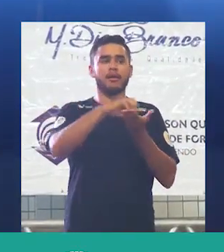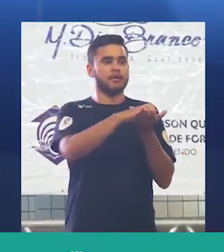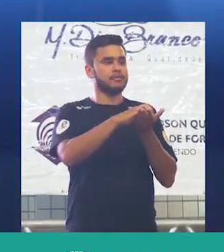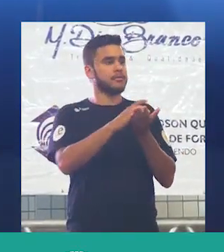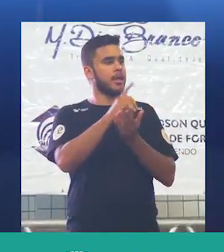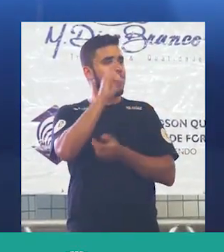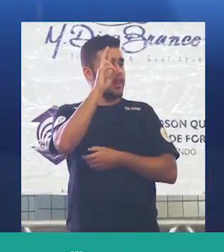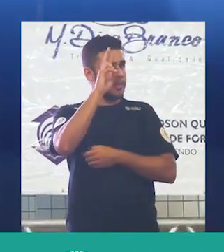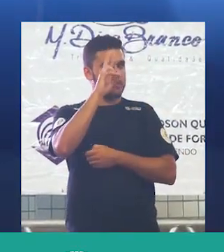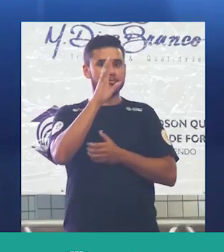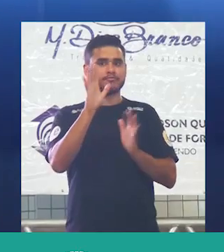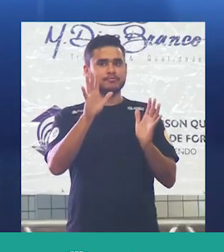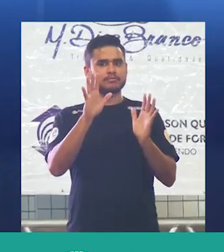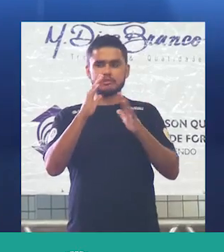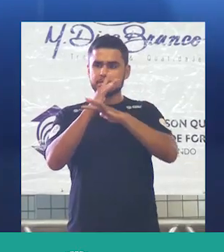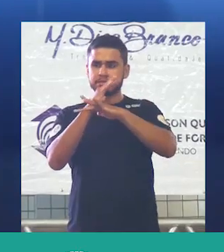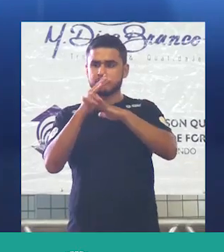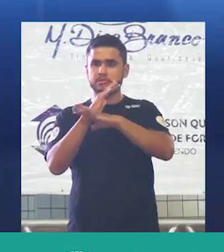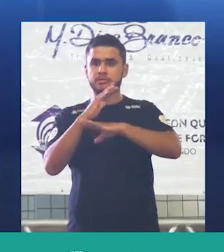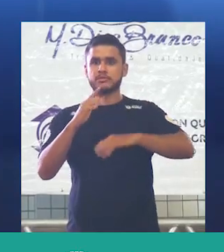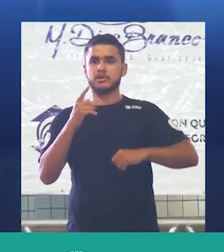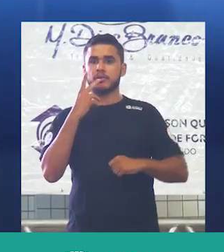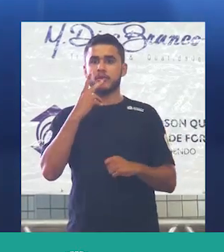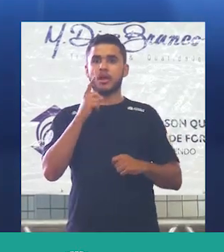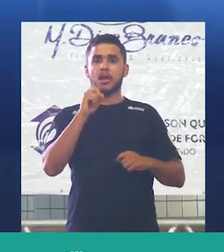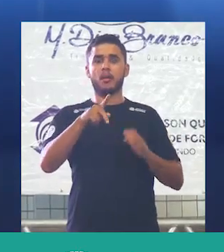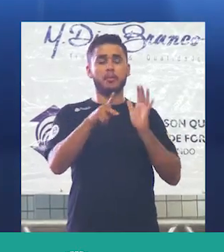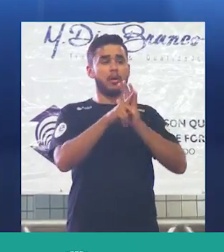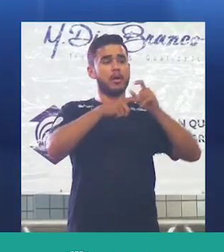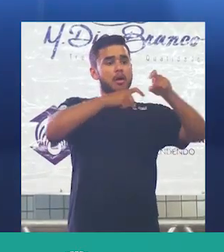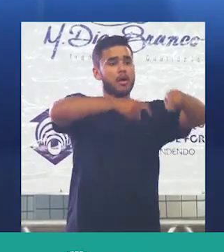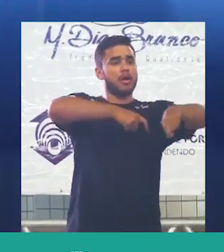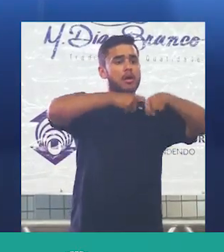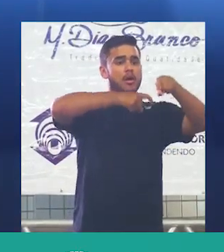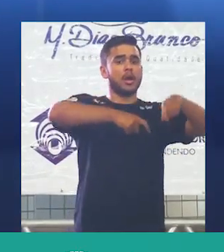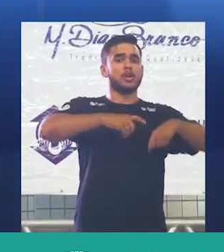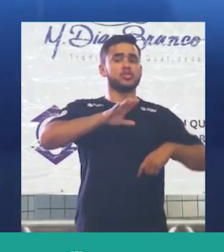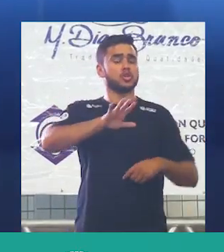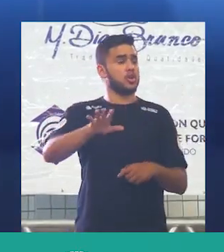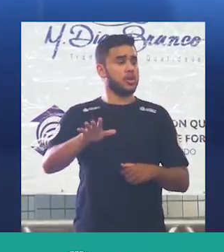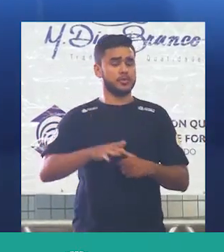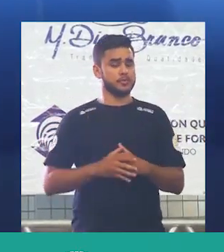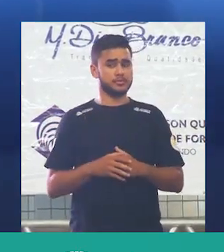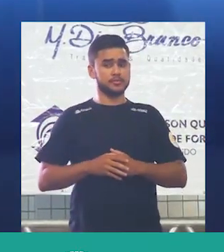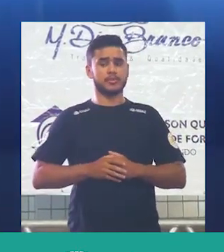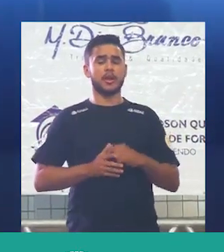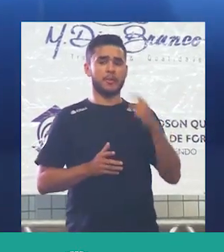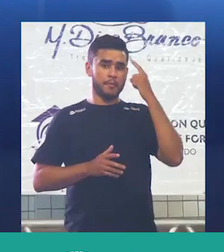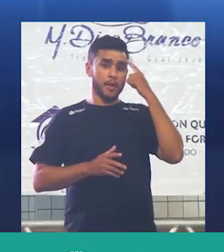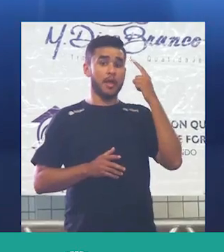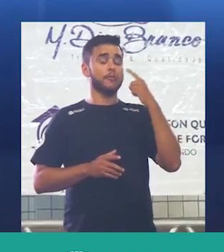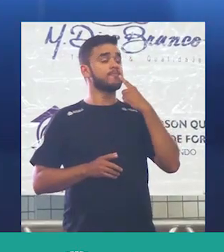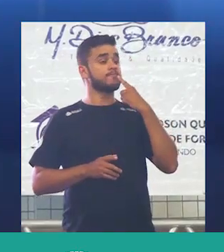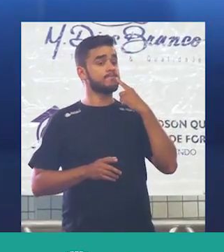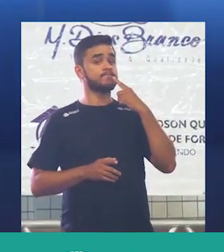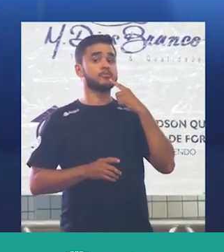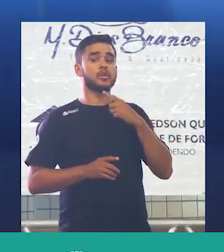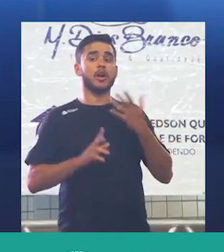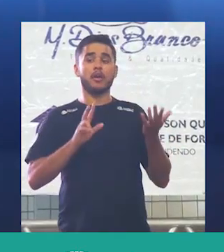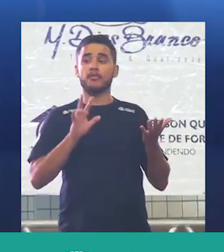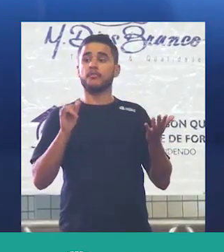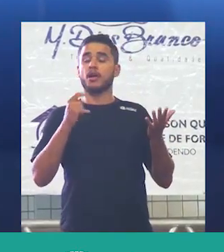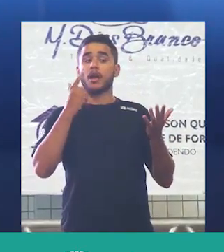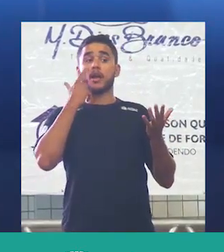era rural. O nosso trabalhador estava acostumado ao campo. Eu vou me aproveitar da vinda